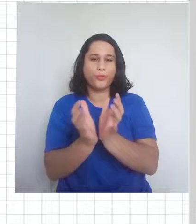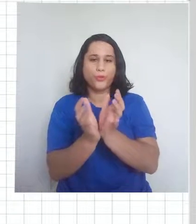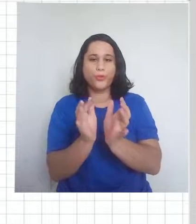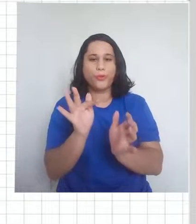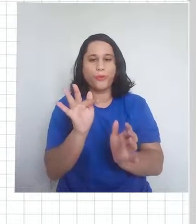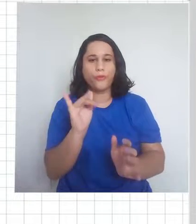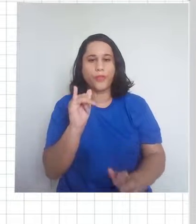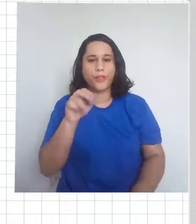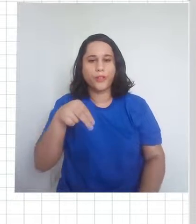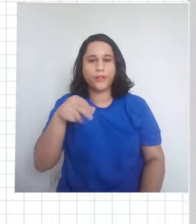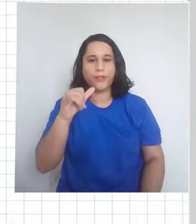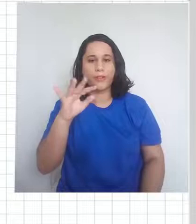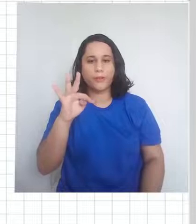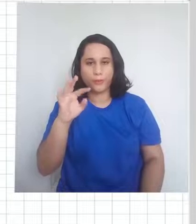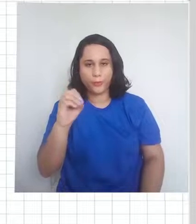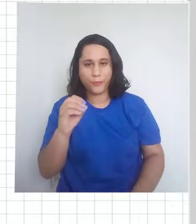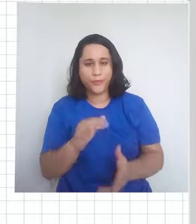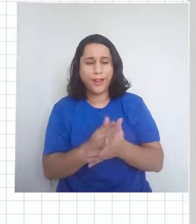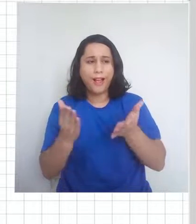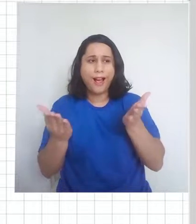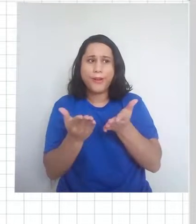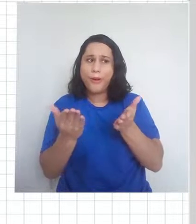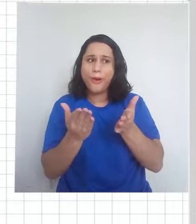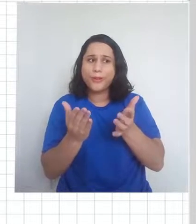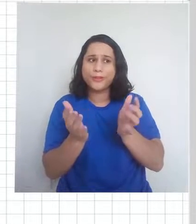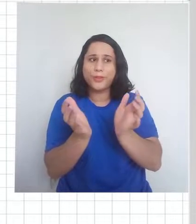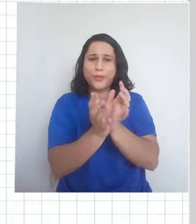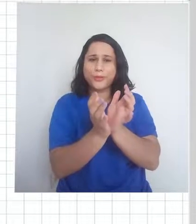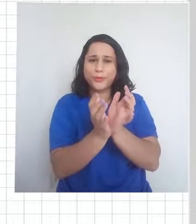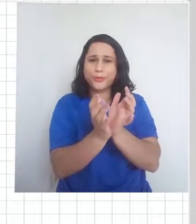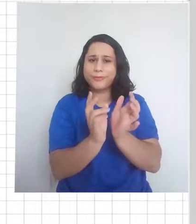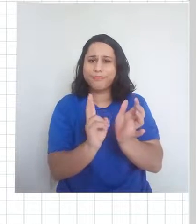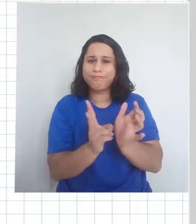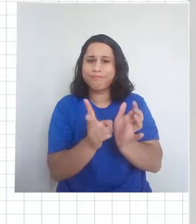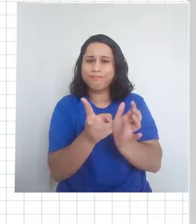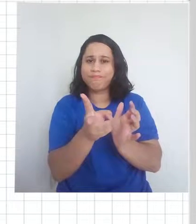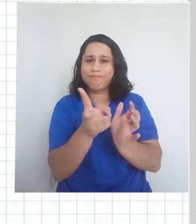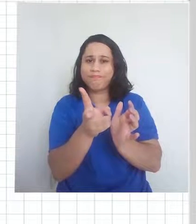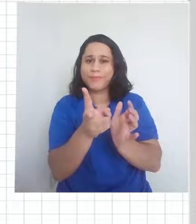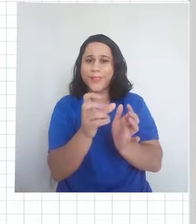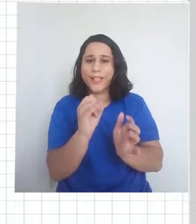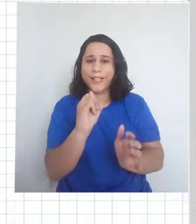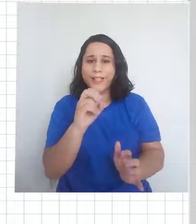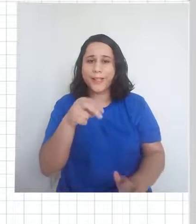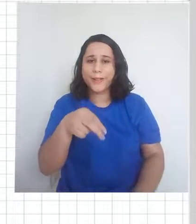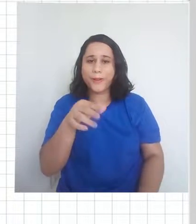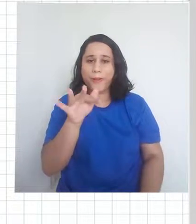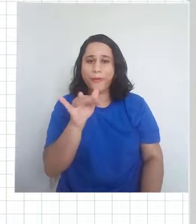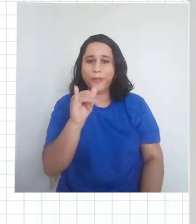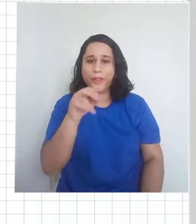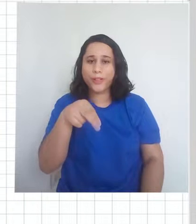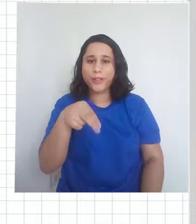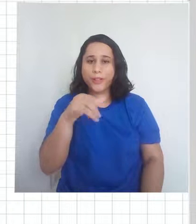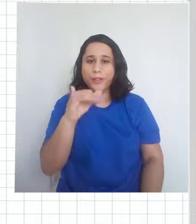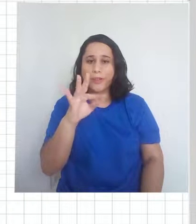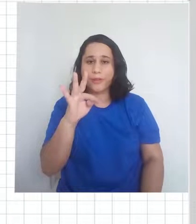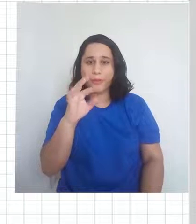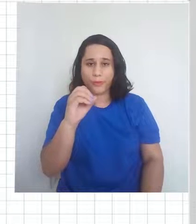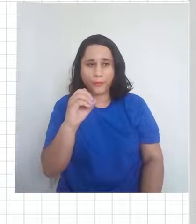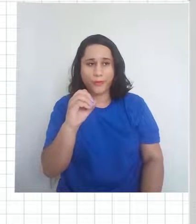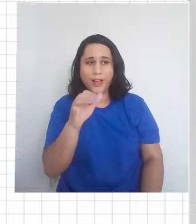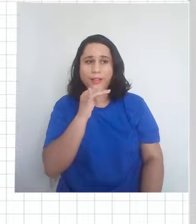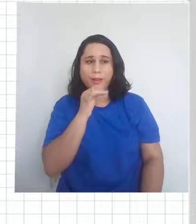finitos. Agora, o conjunto infinito é outra história, porque eles não têm